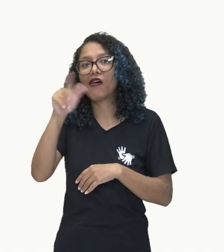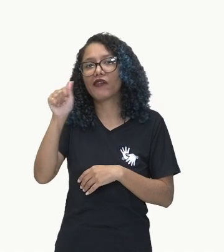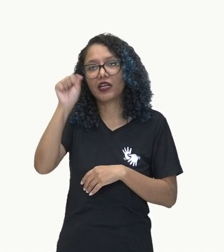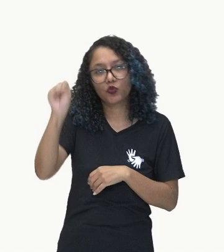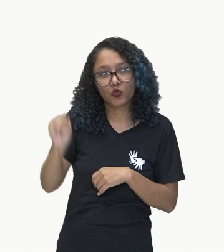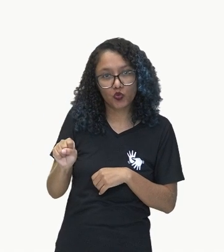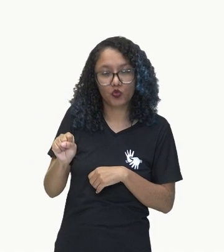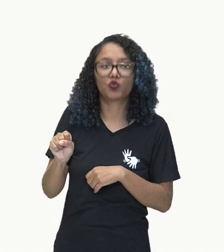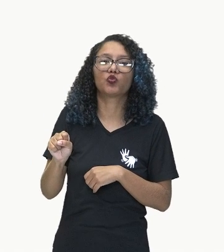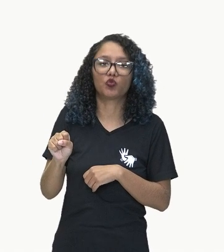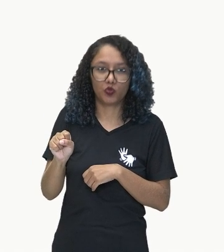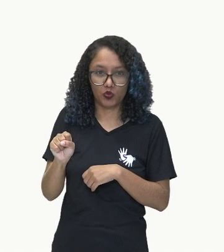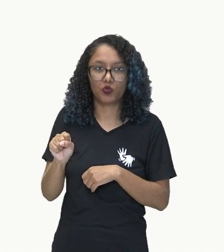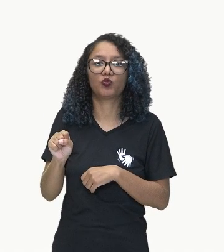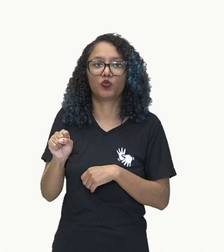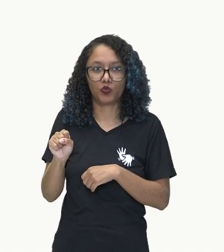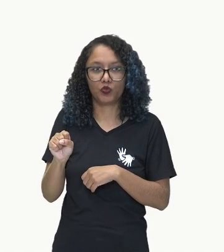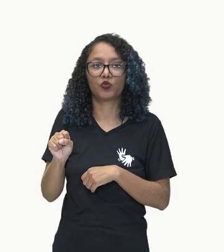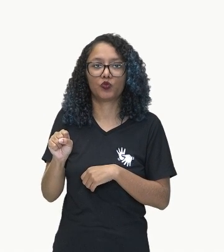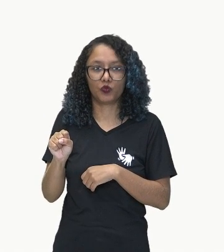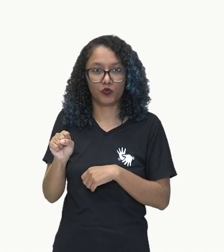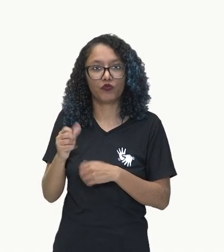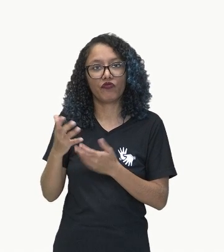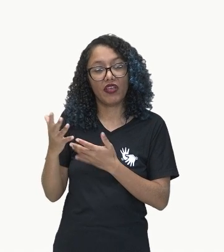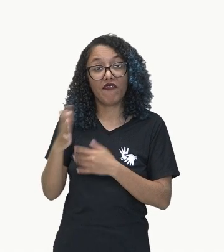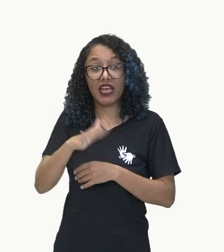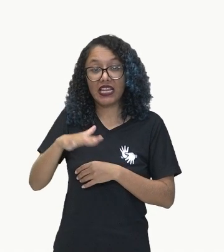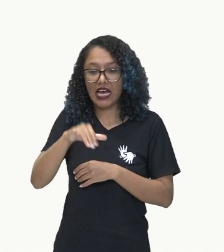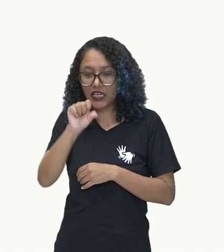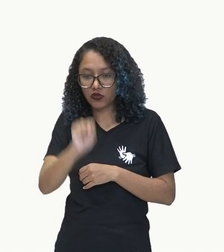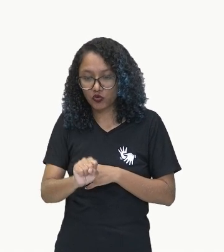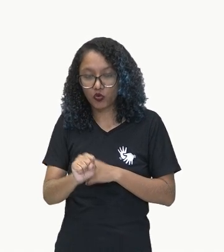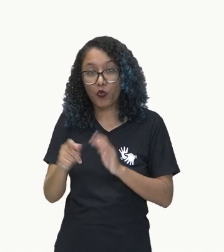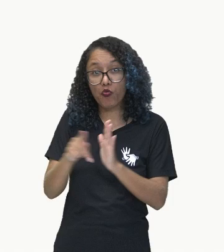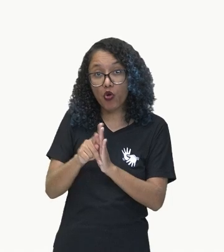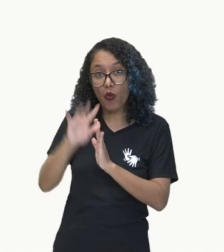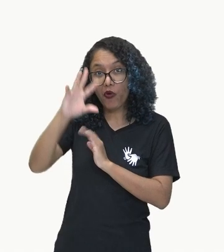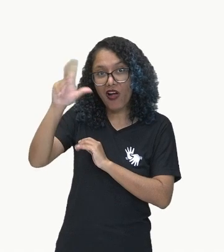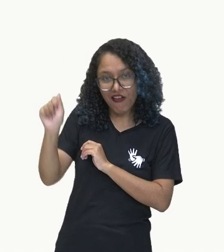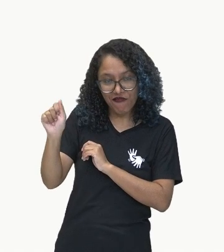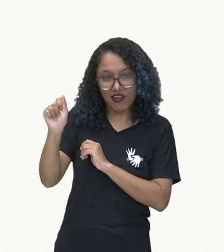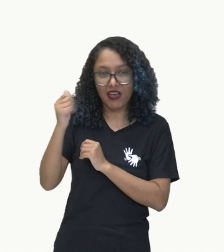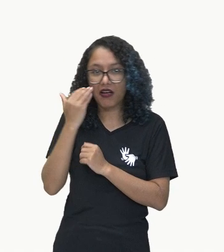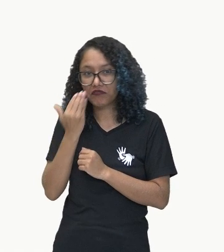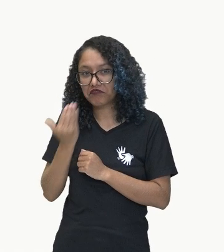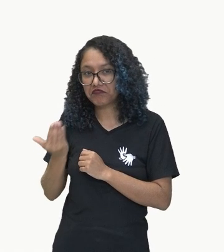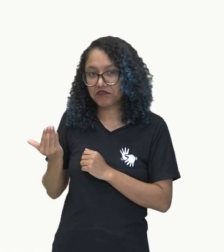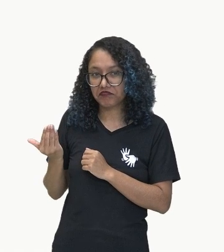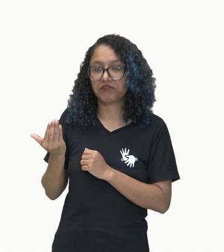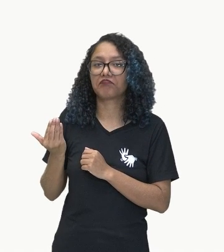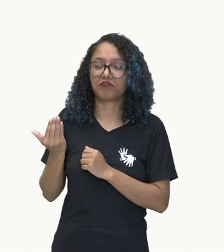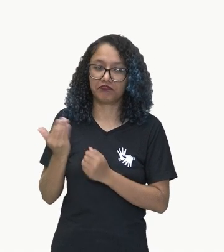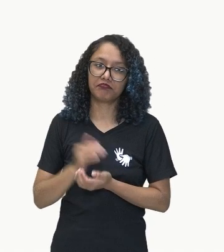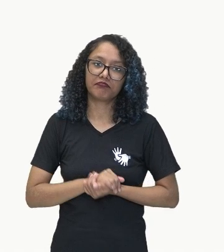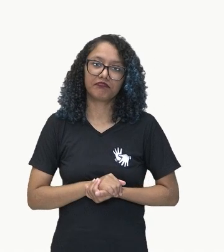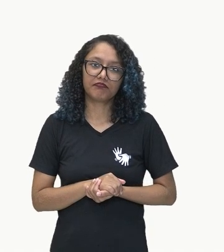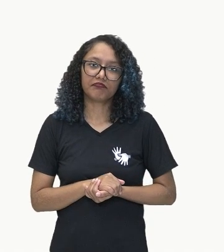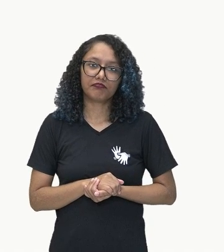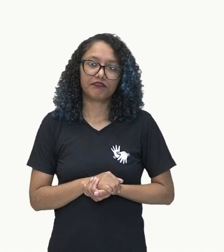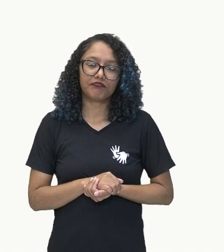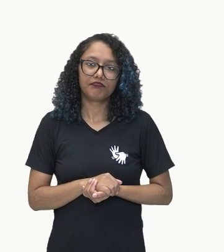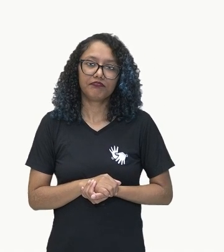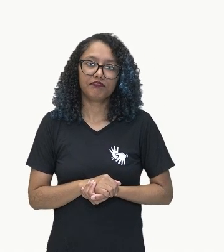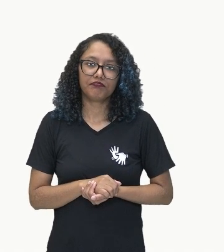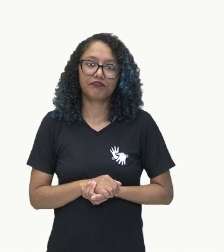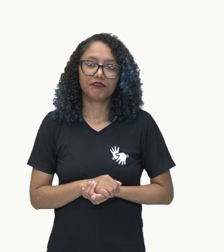do continente africano, tá bom, gente? Então, a gente pode observar aí essa divisão política do